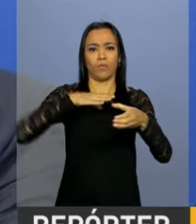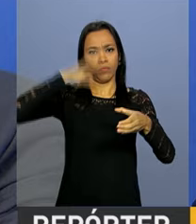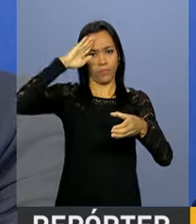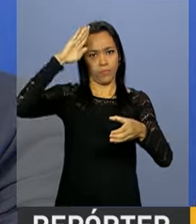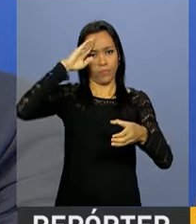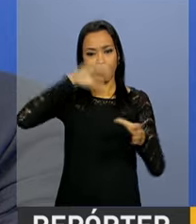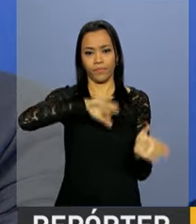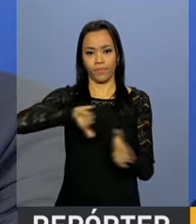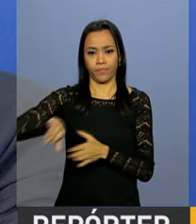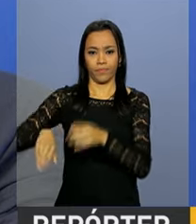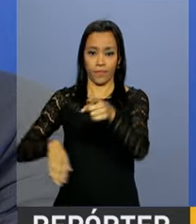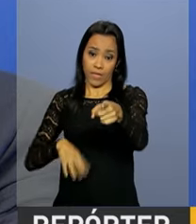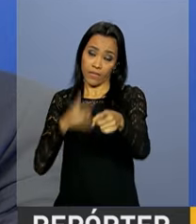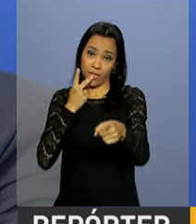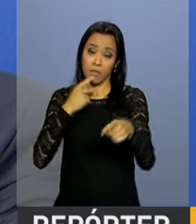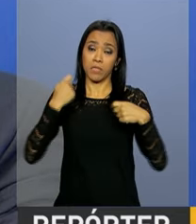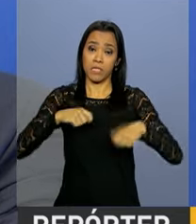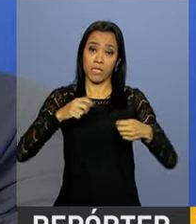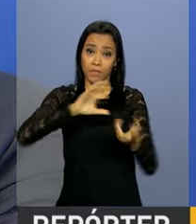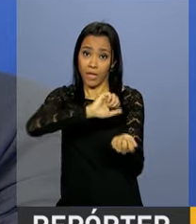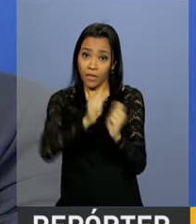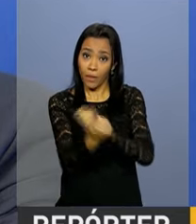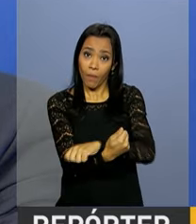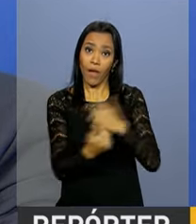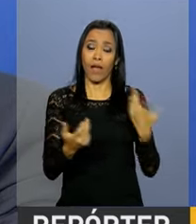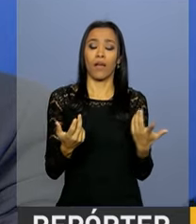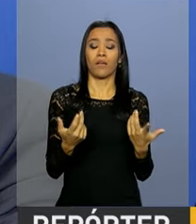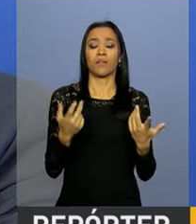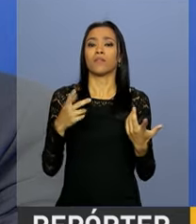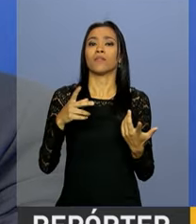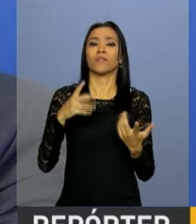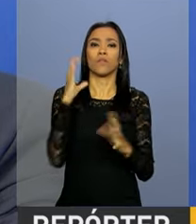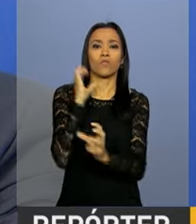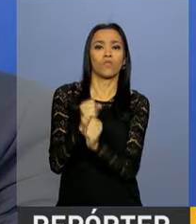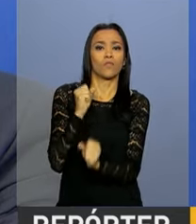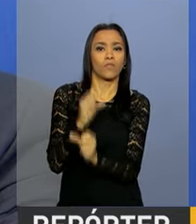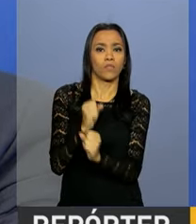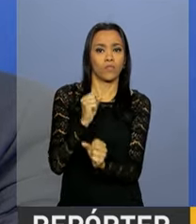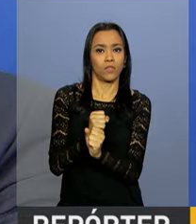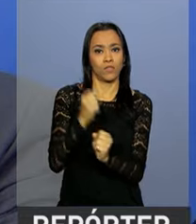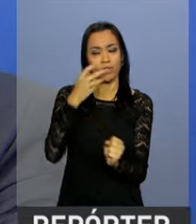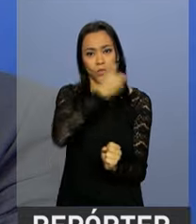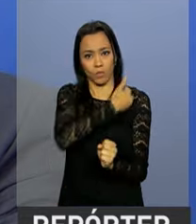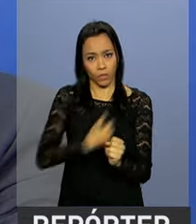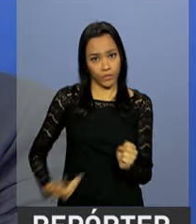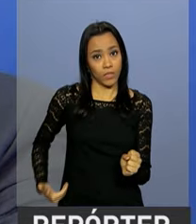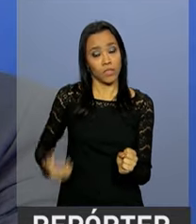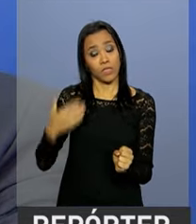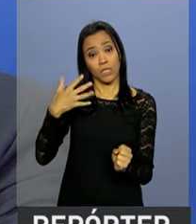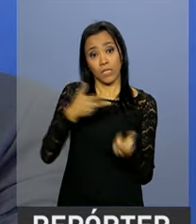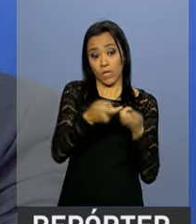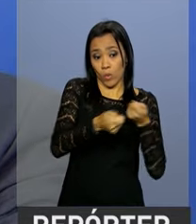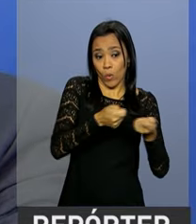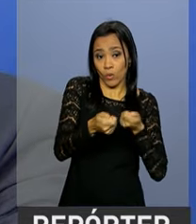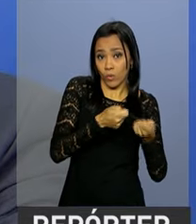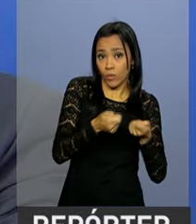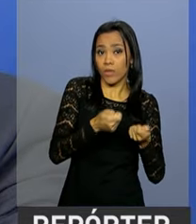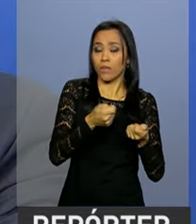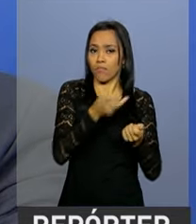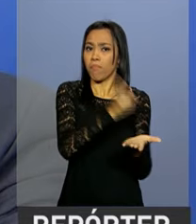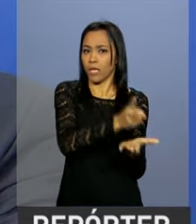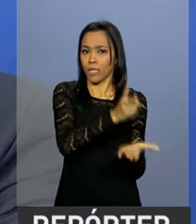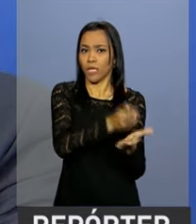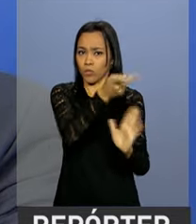à realidade fiscal do país, né? Procurando fazer o equilíbrio entre a manutenção de projetos